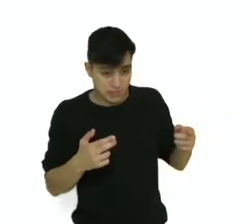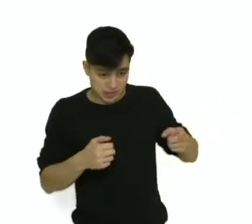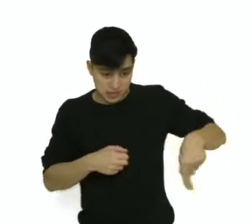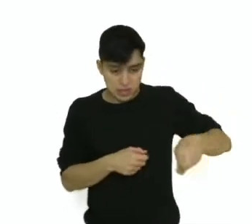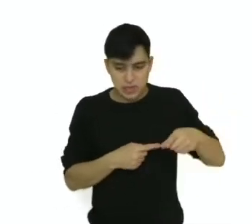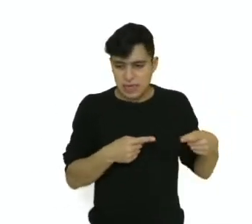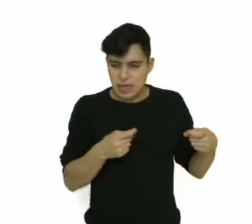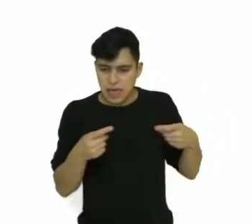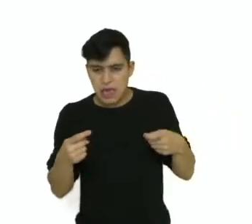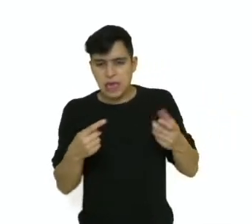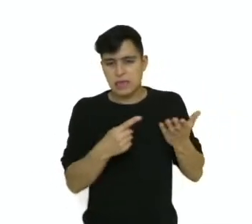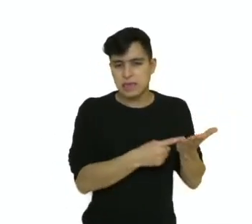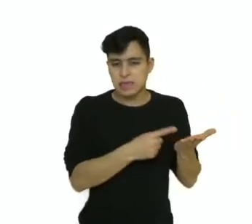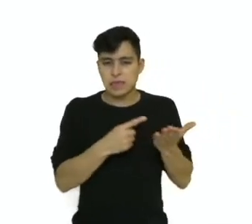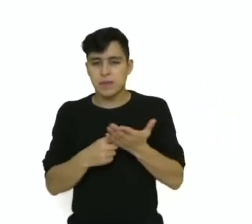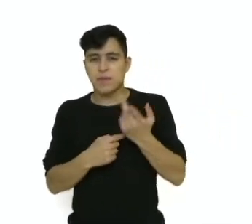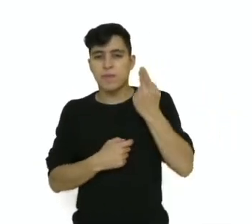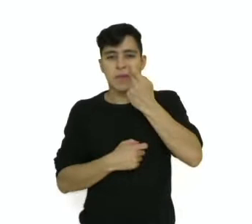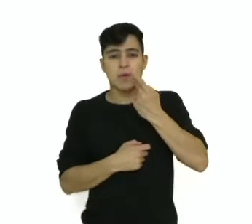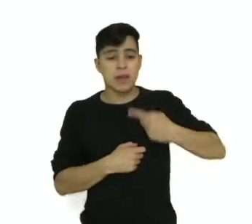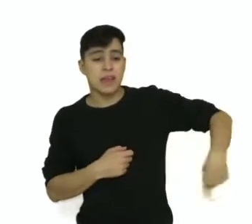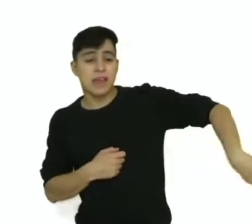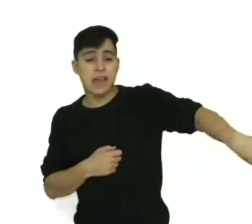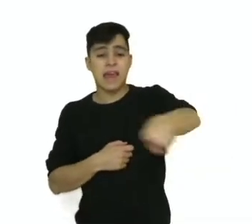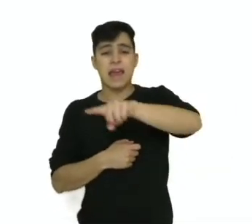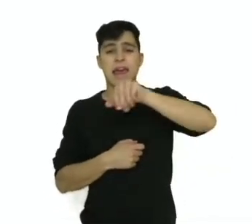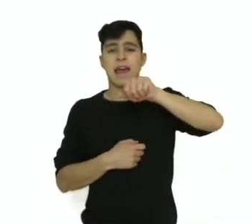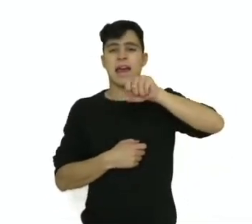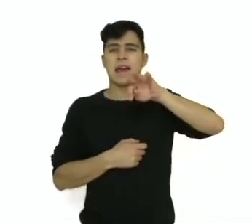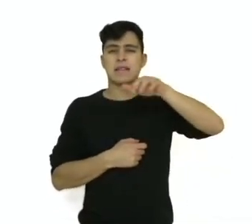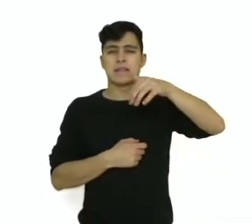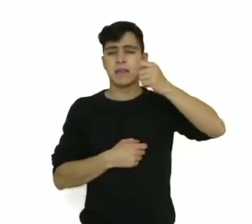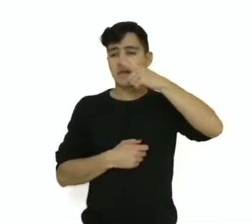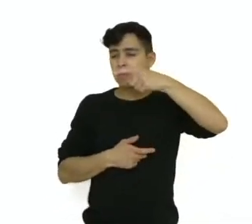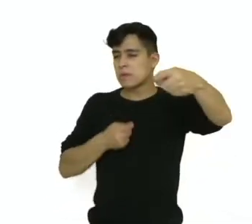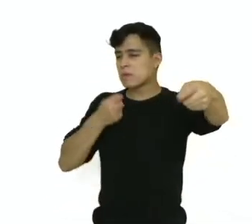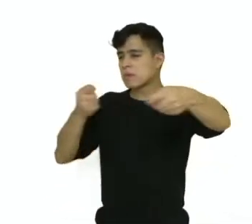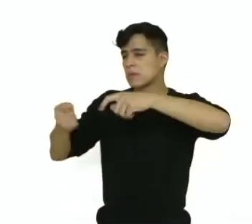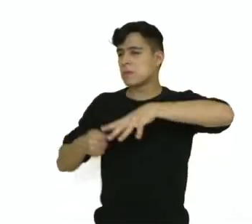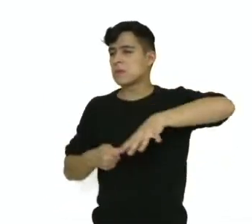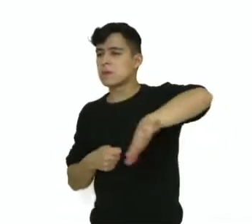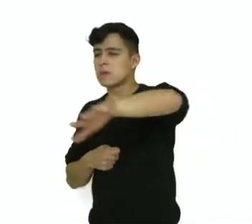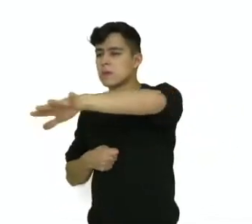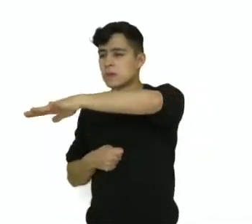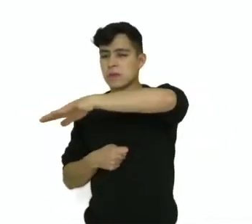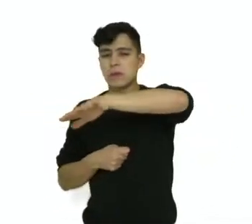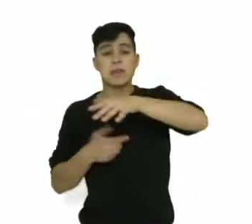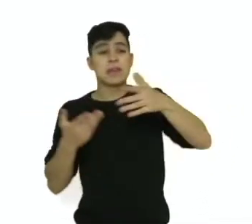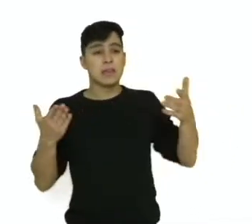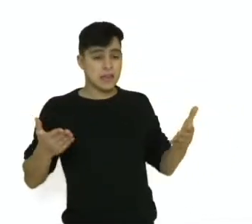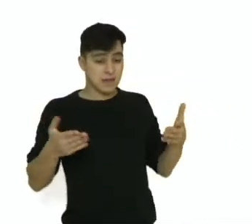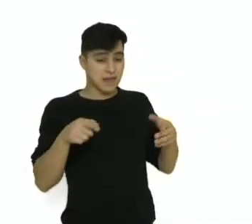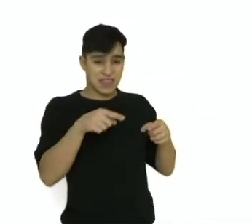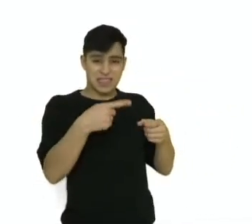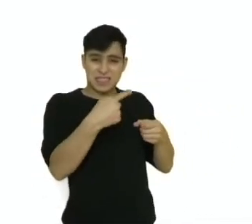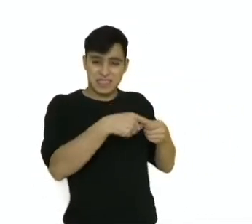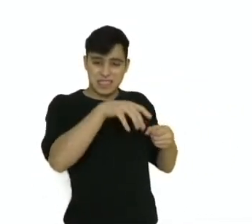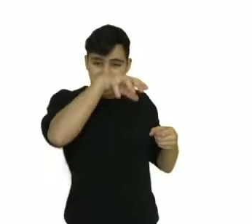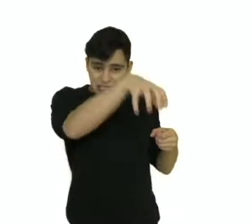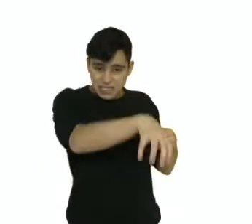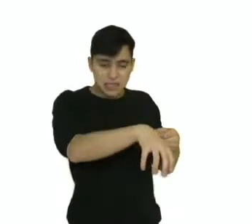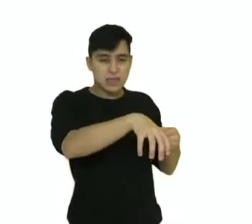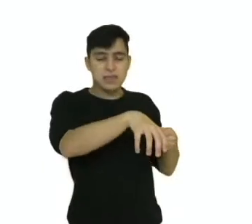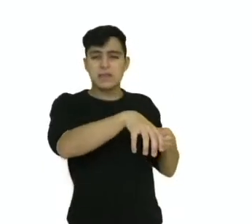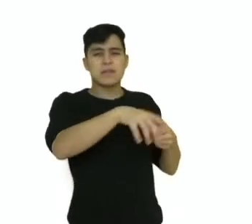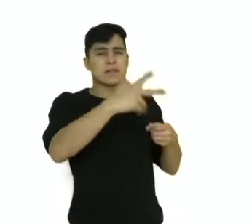alianças políticas, os astecas dominaram diversos povos da região e assim Tenochtitlan passou a ser o centro de